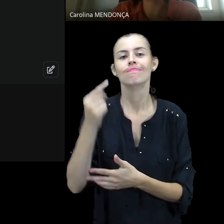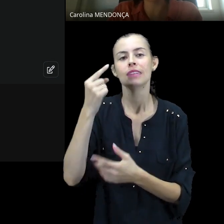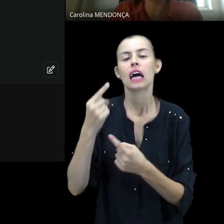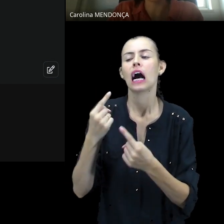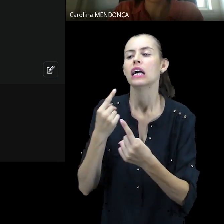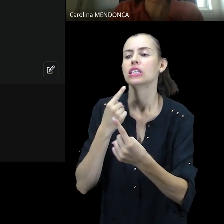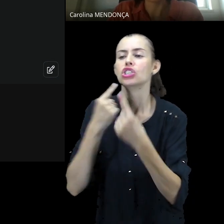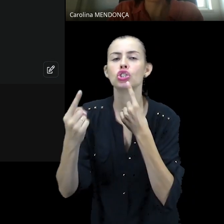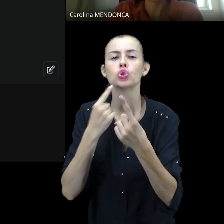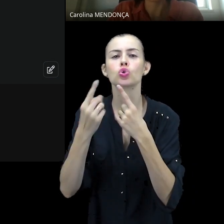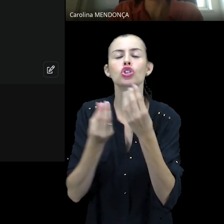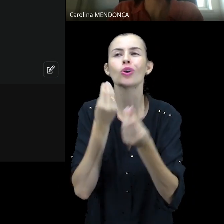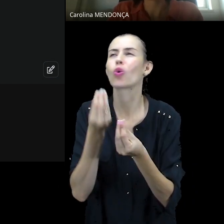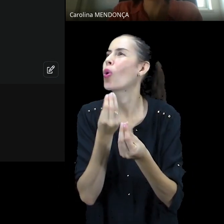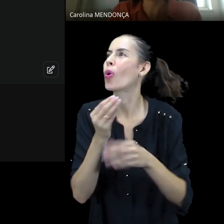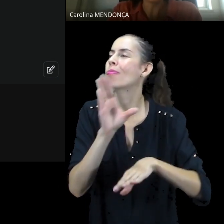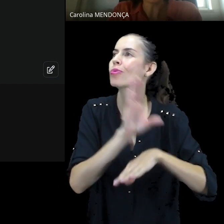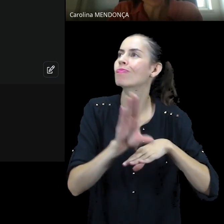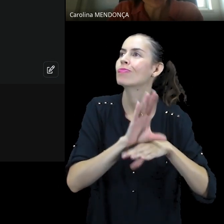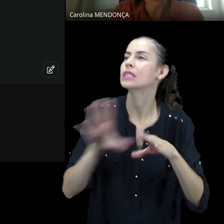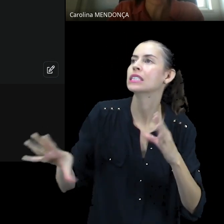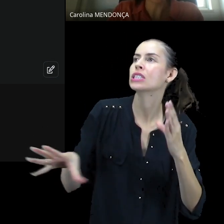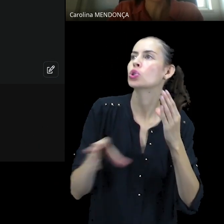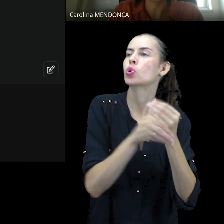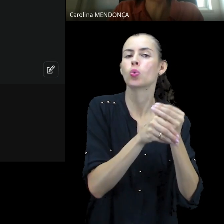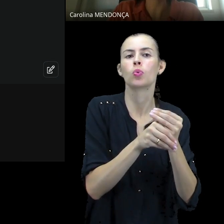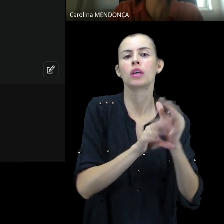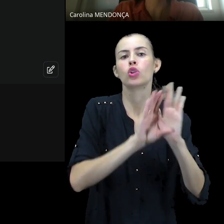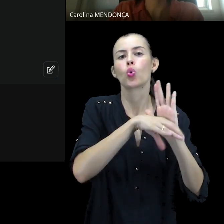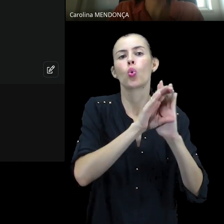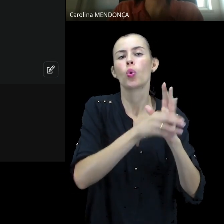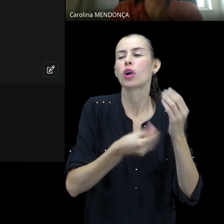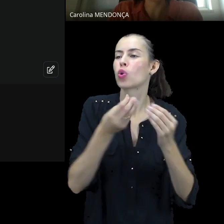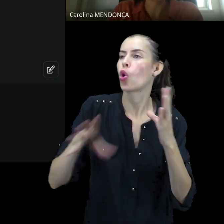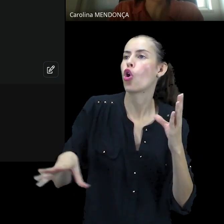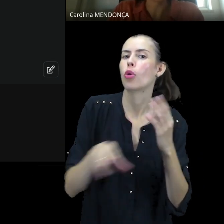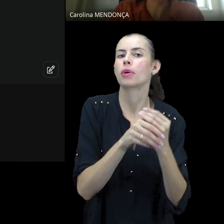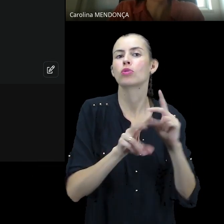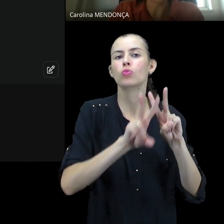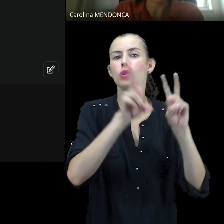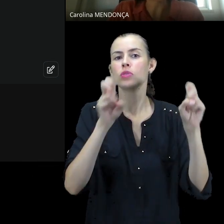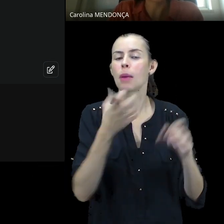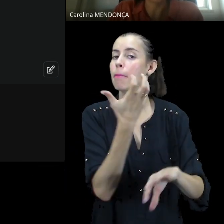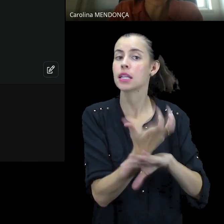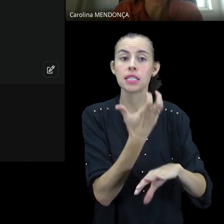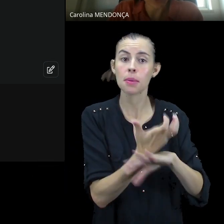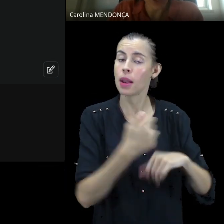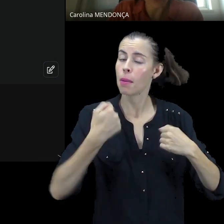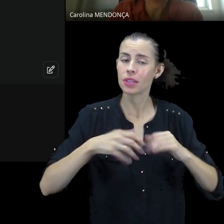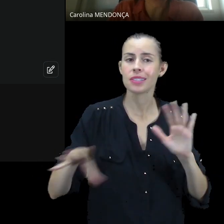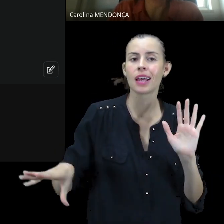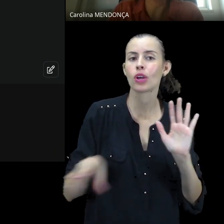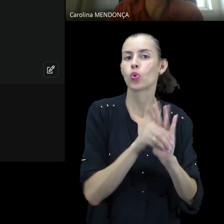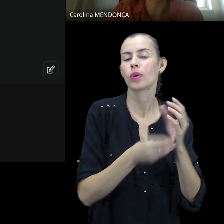maneiras como incluir a extensão nos nossos currículos, incluir a formação para a